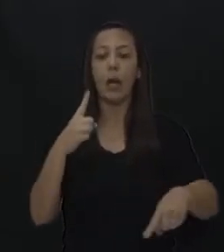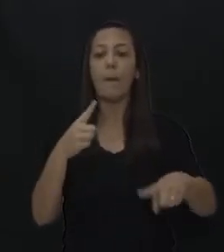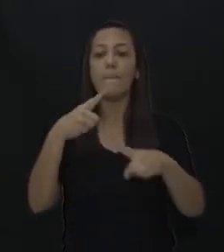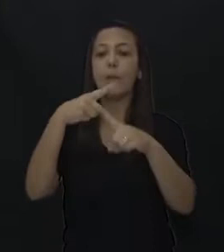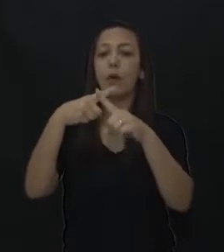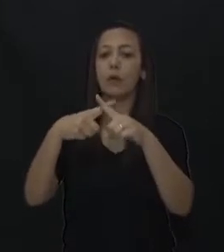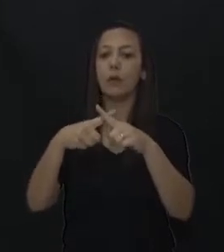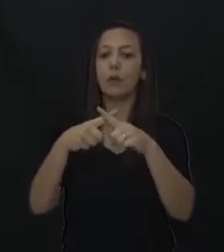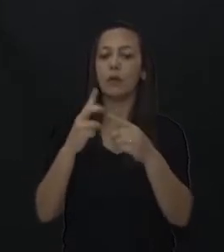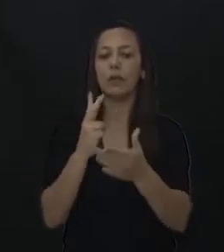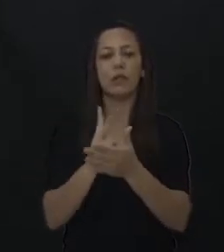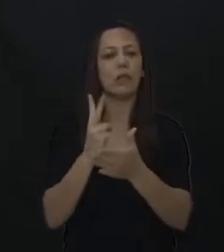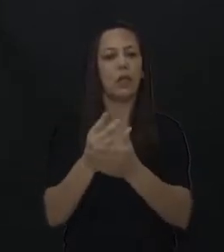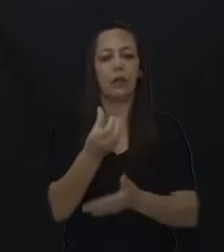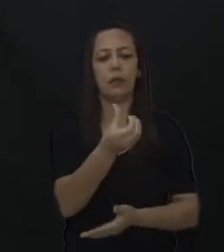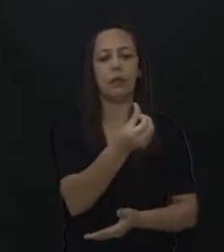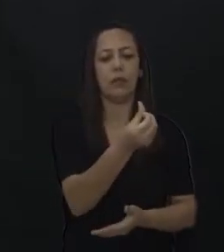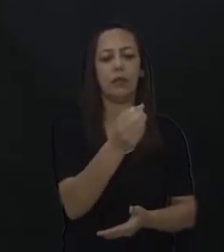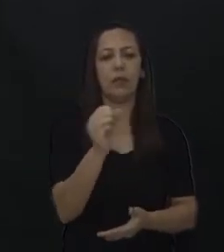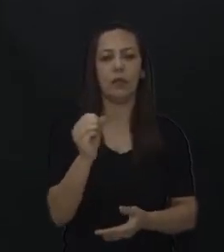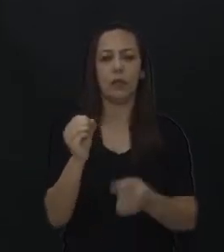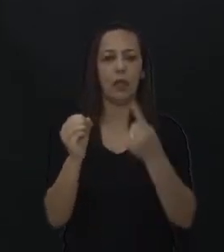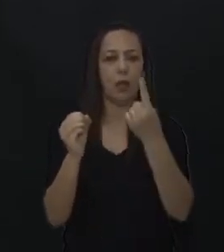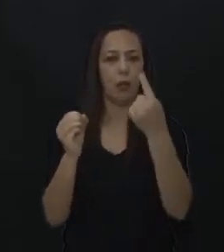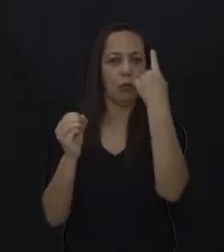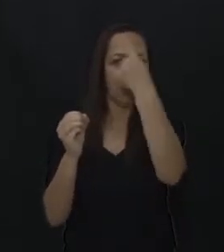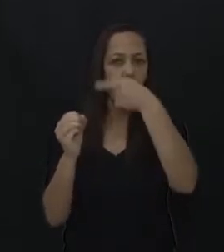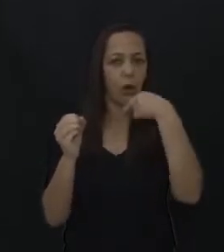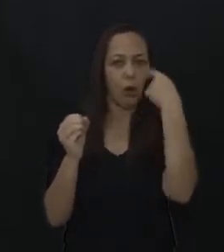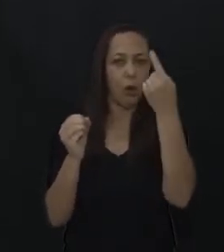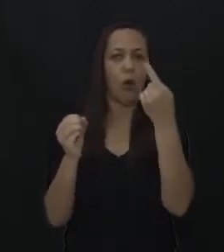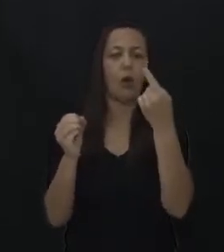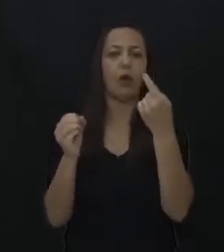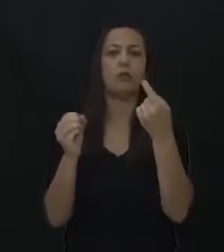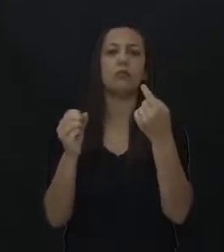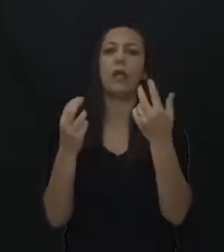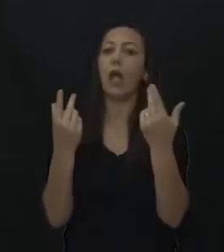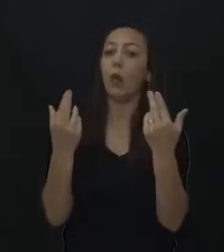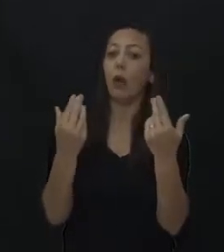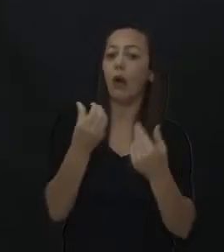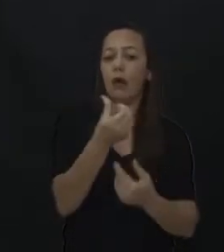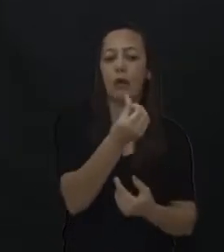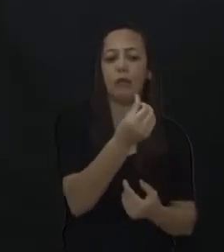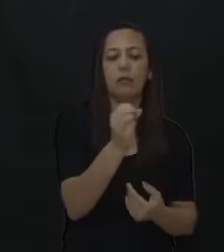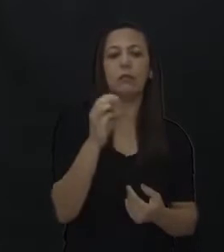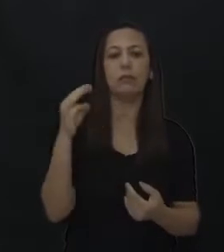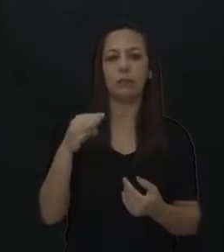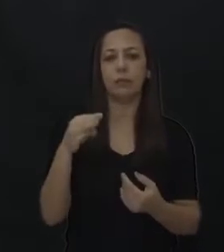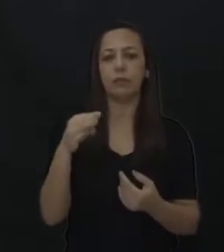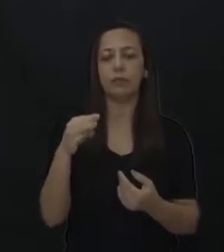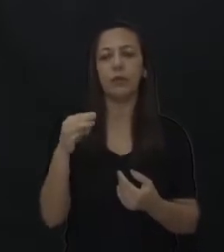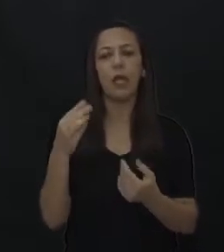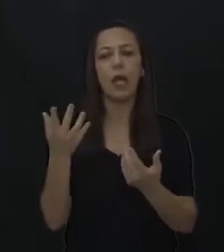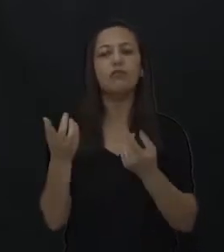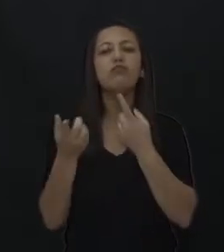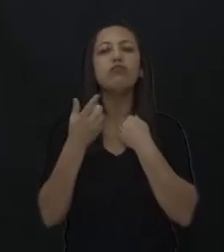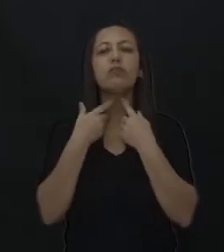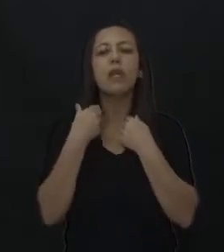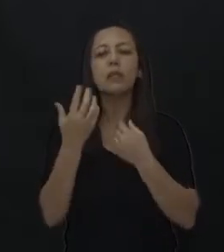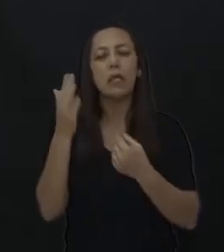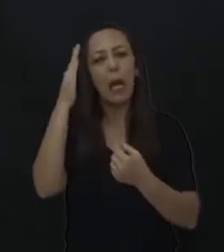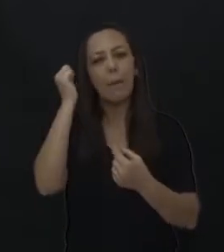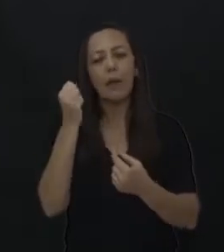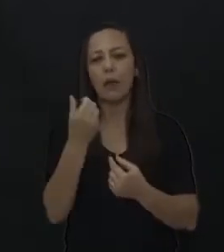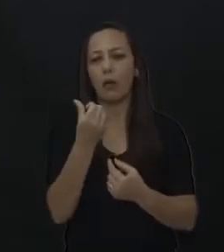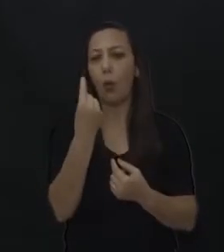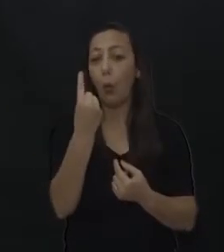sempre por 60. Isso quer dizer, então, o seguinte: se eu quero saber quantos minutos existem em uma hora, eu faço